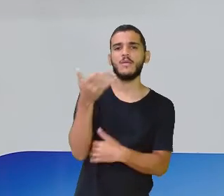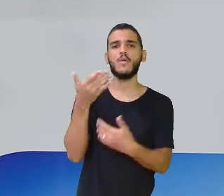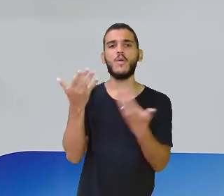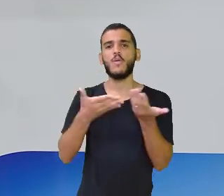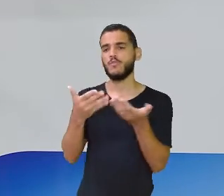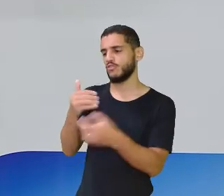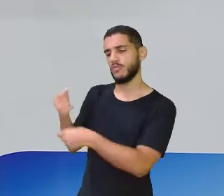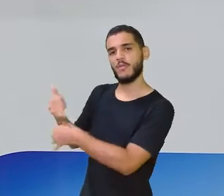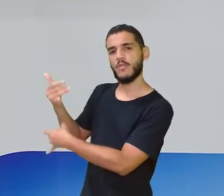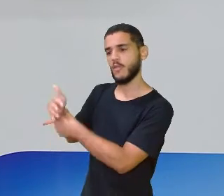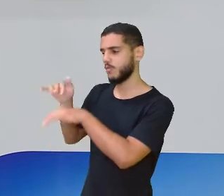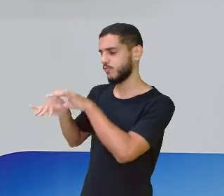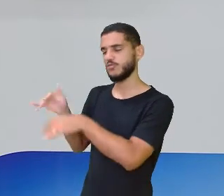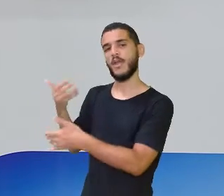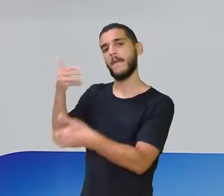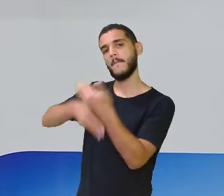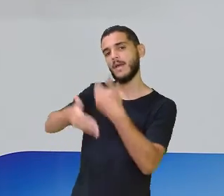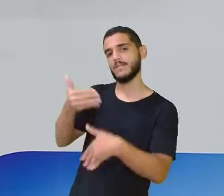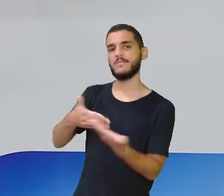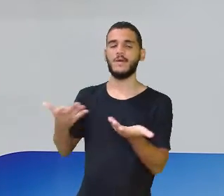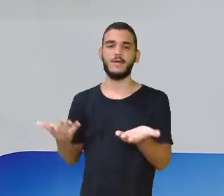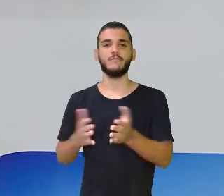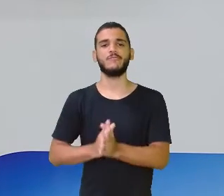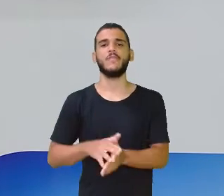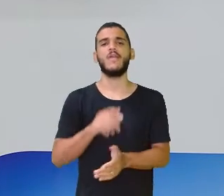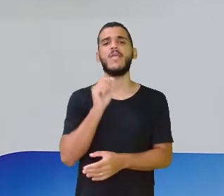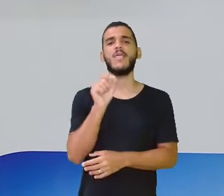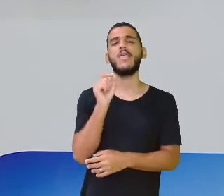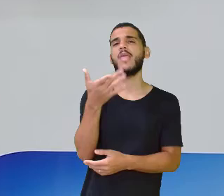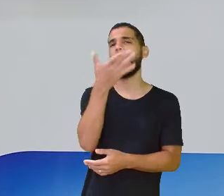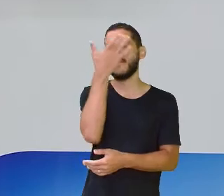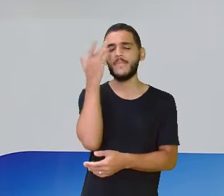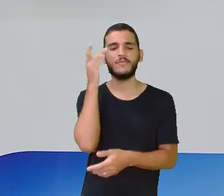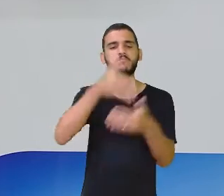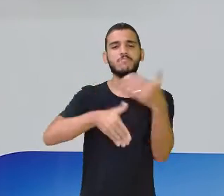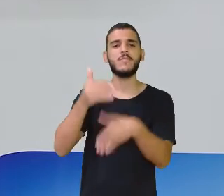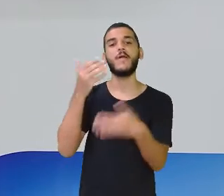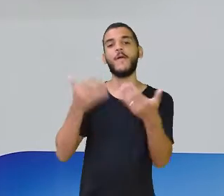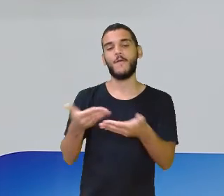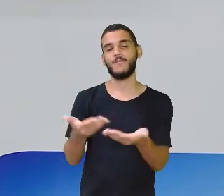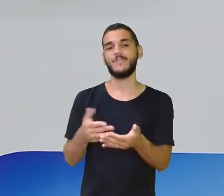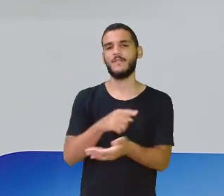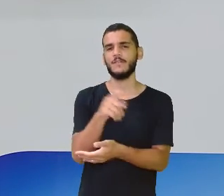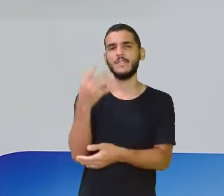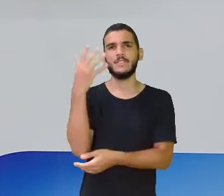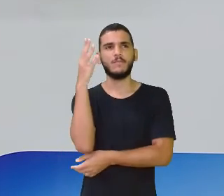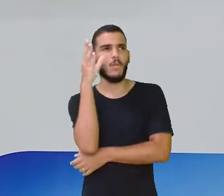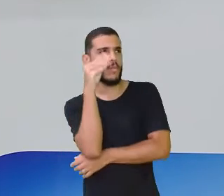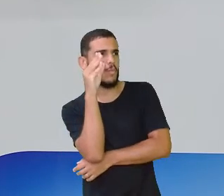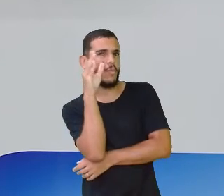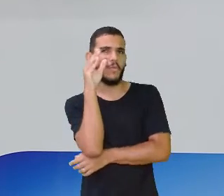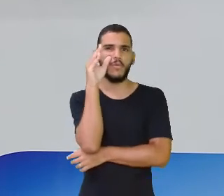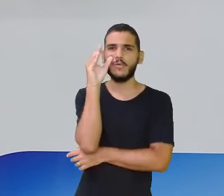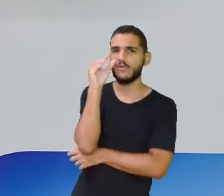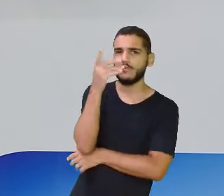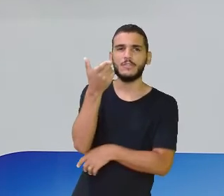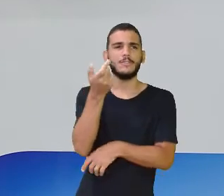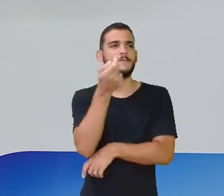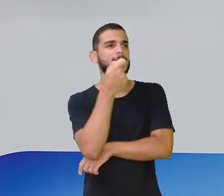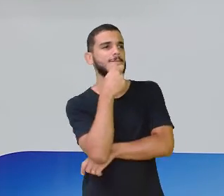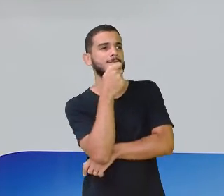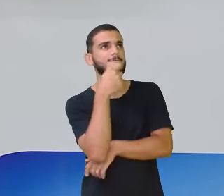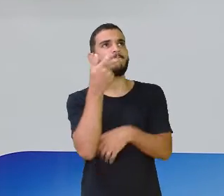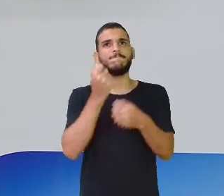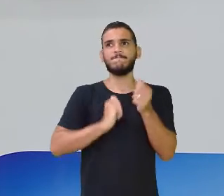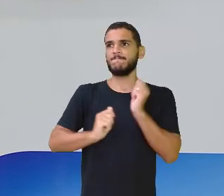professor Givanilson, ou a professora Kedma, ou algum convidado diferente? Então, ficou aquele momento de suspense, que ninguém saberia o que